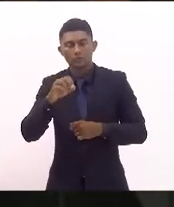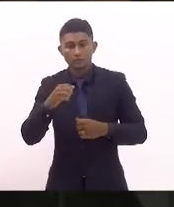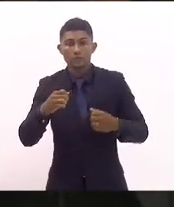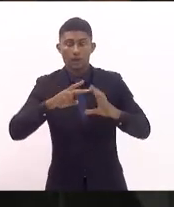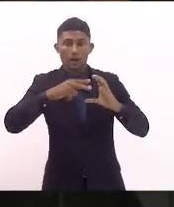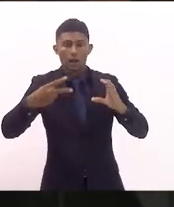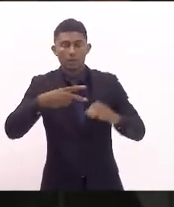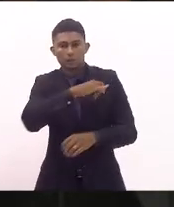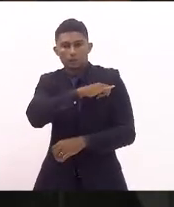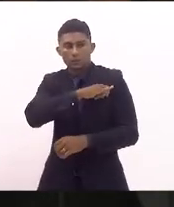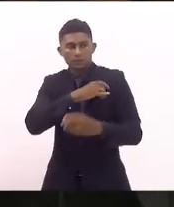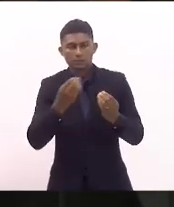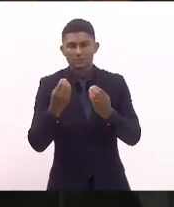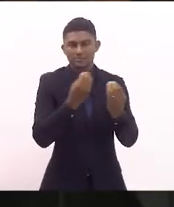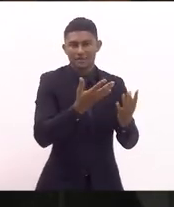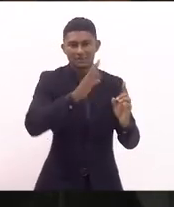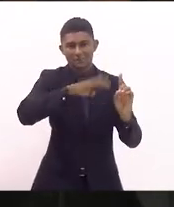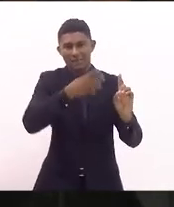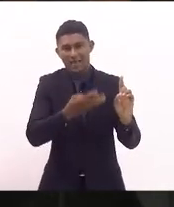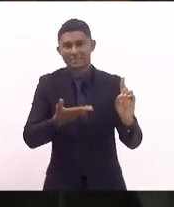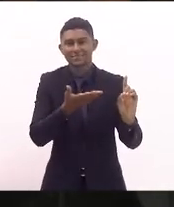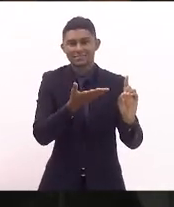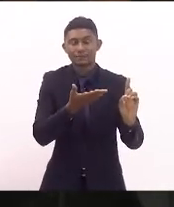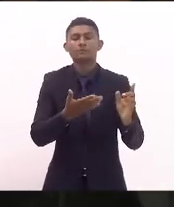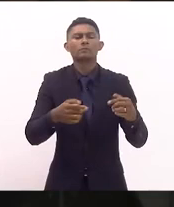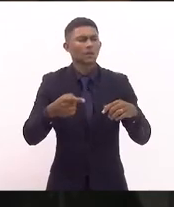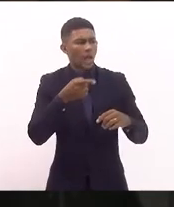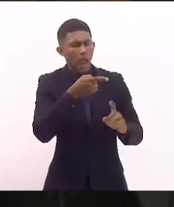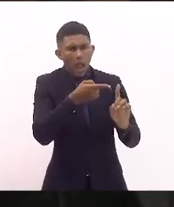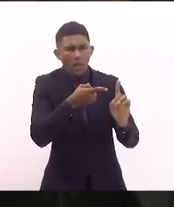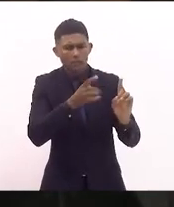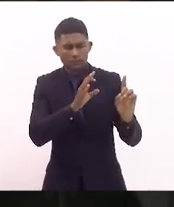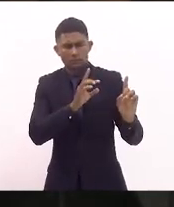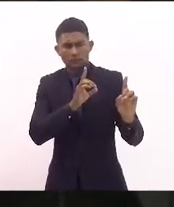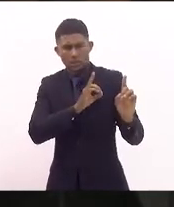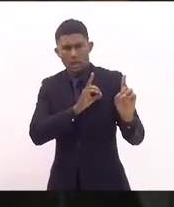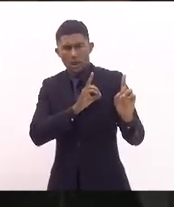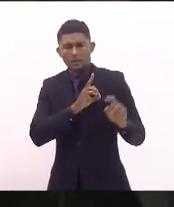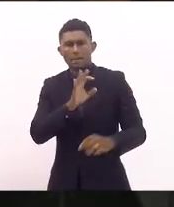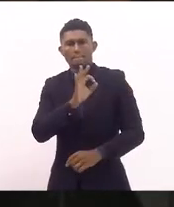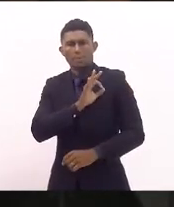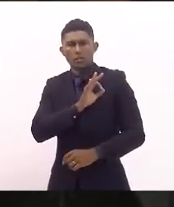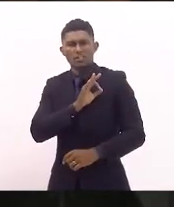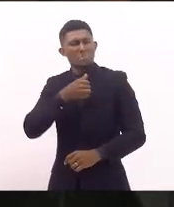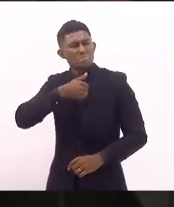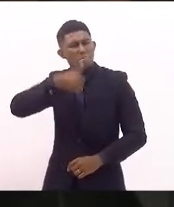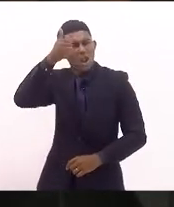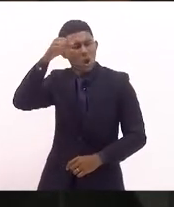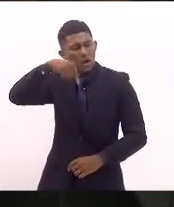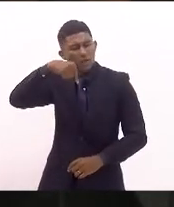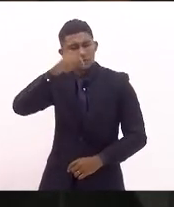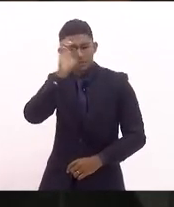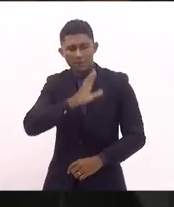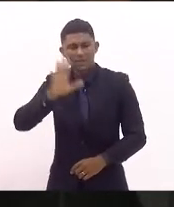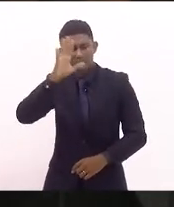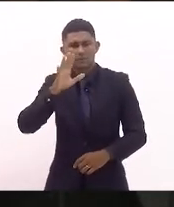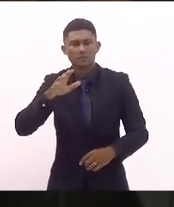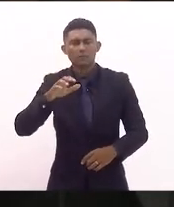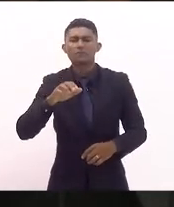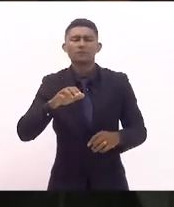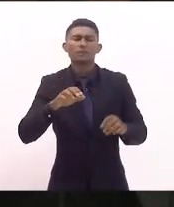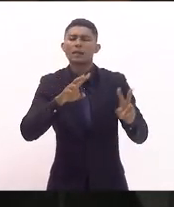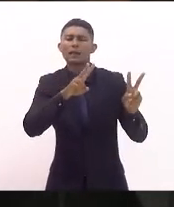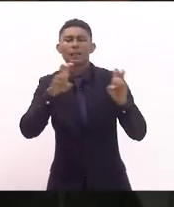Foi eleita como uma das melhores delegadas de polícia do Brasil nas categorias Investigação e